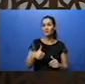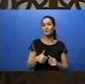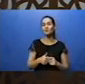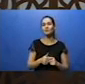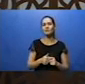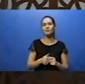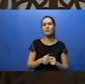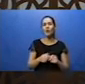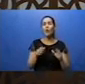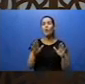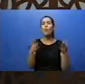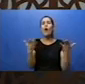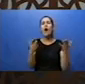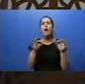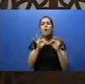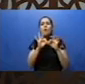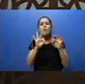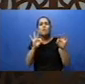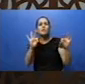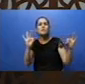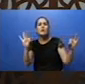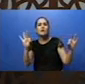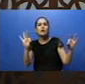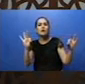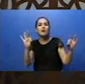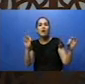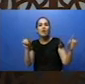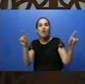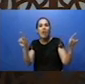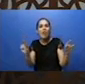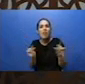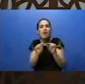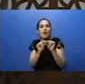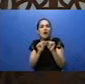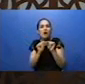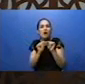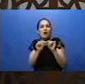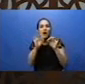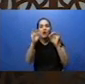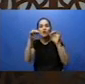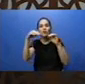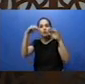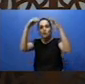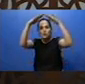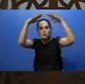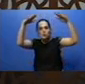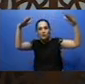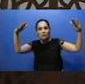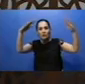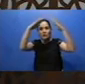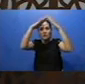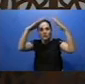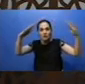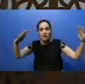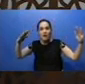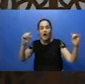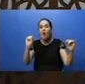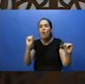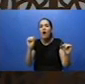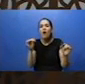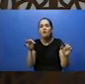Qual deve ser o comprimento da peça de ligação do telhado? A peça de ligação é essa,